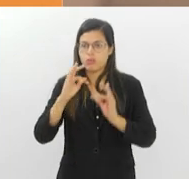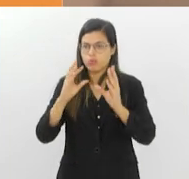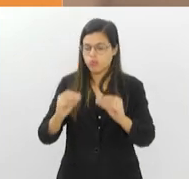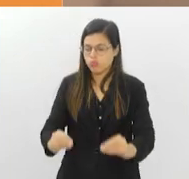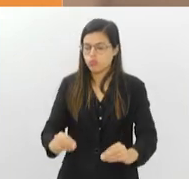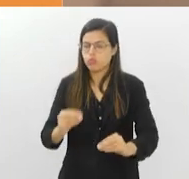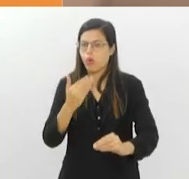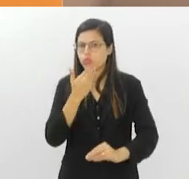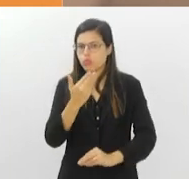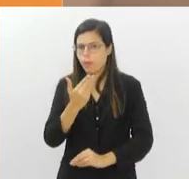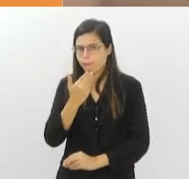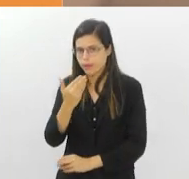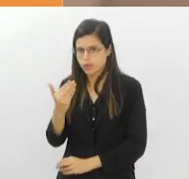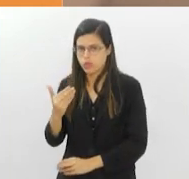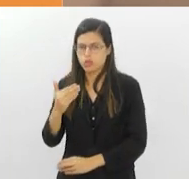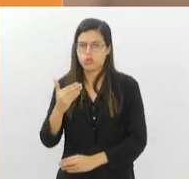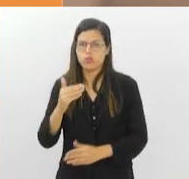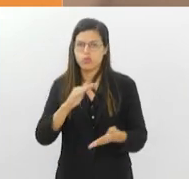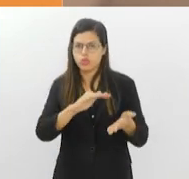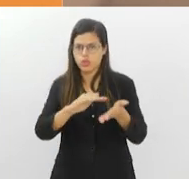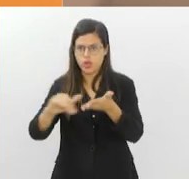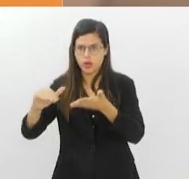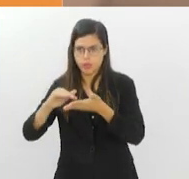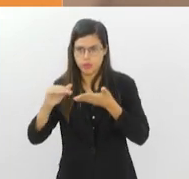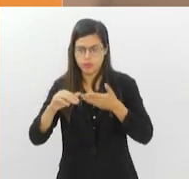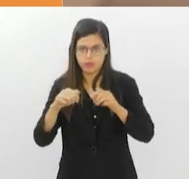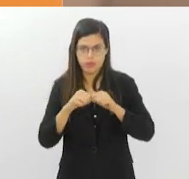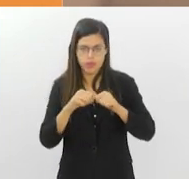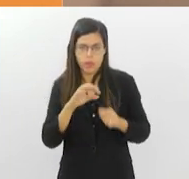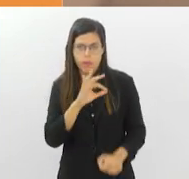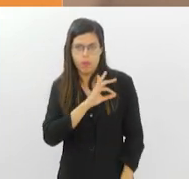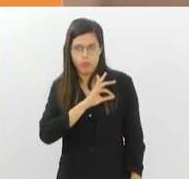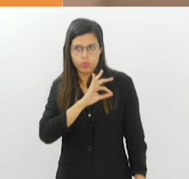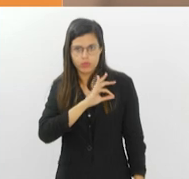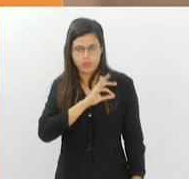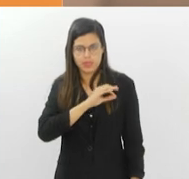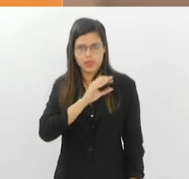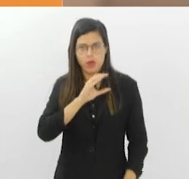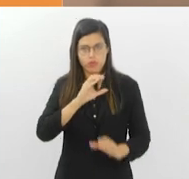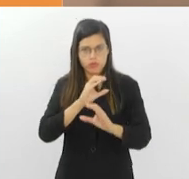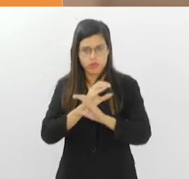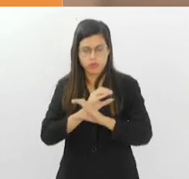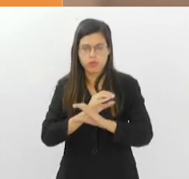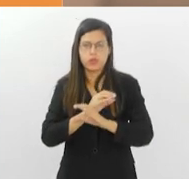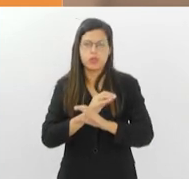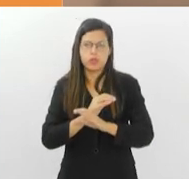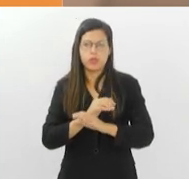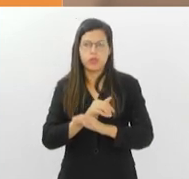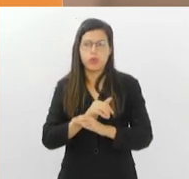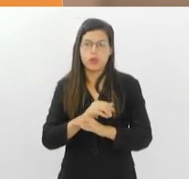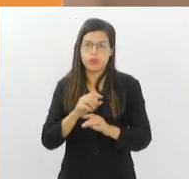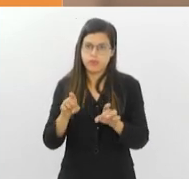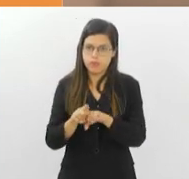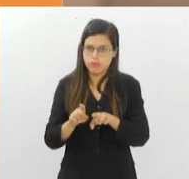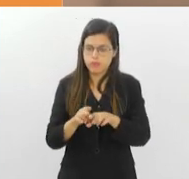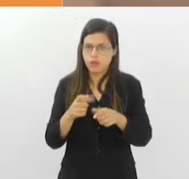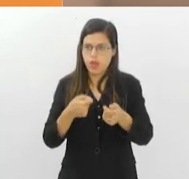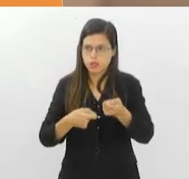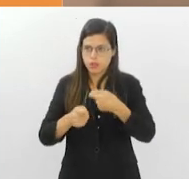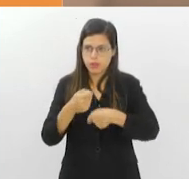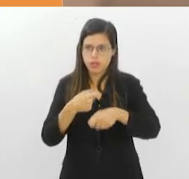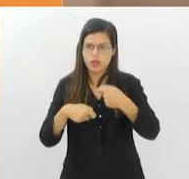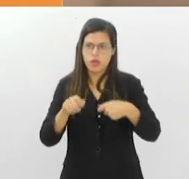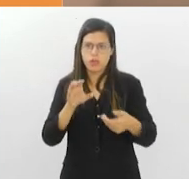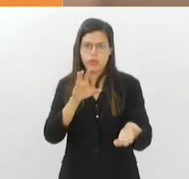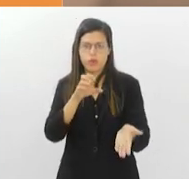de remoção voluntária que forem feitos por policiais civis de qualquer carreira e será administrado pelo